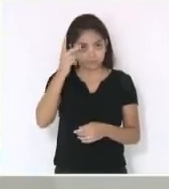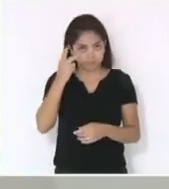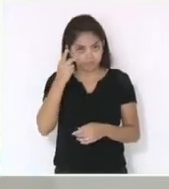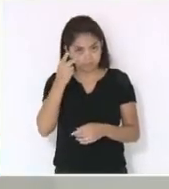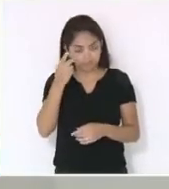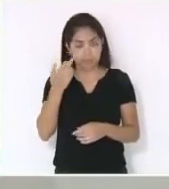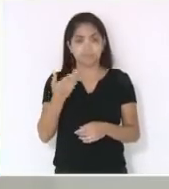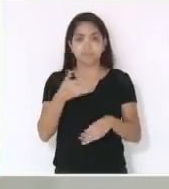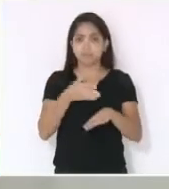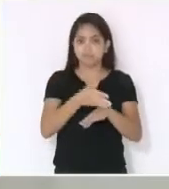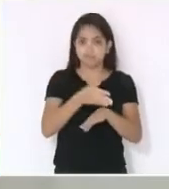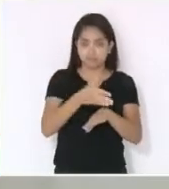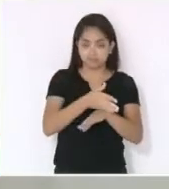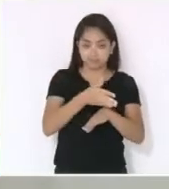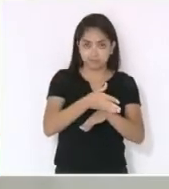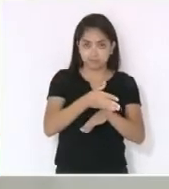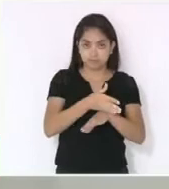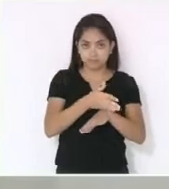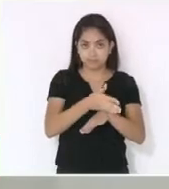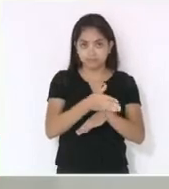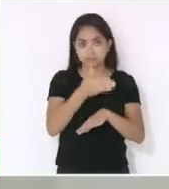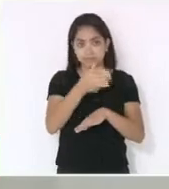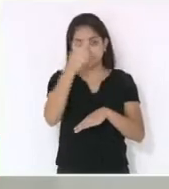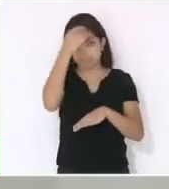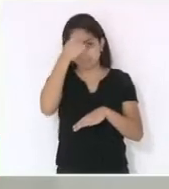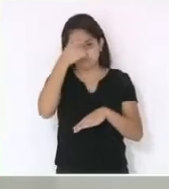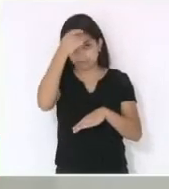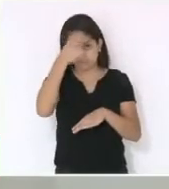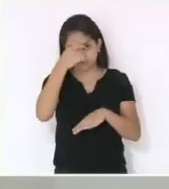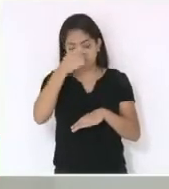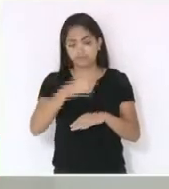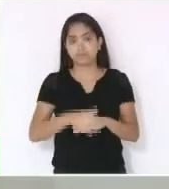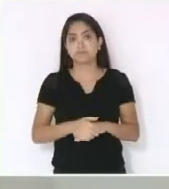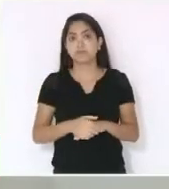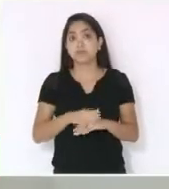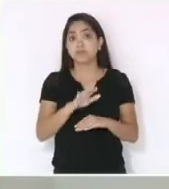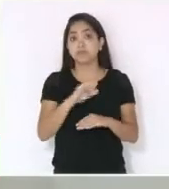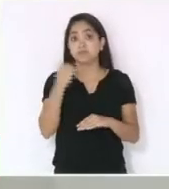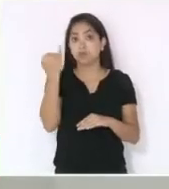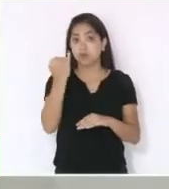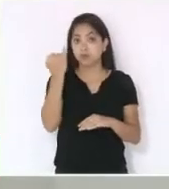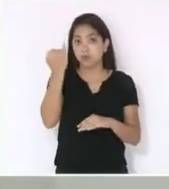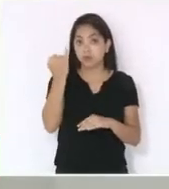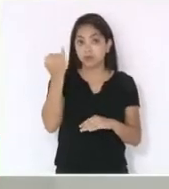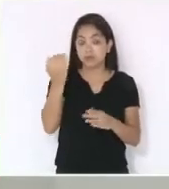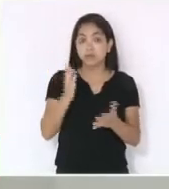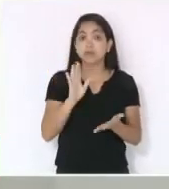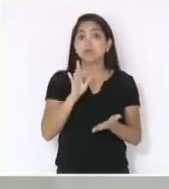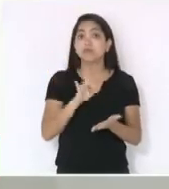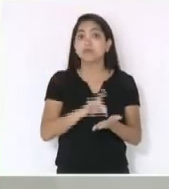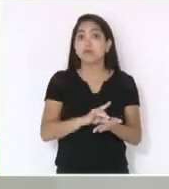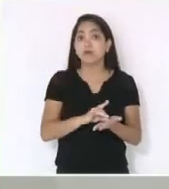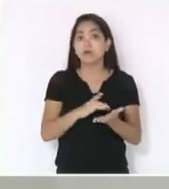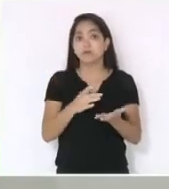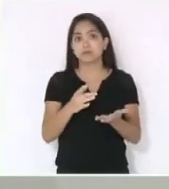participação do deputado Maurício, e pelo importante fato tão comentado hoje, do